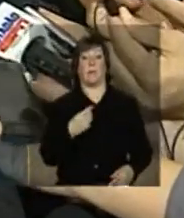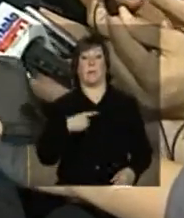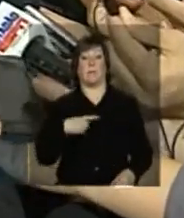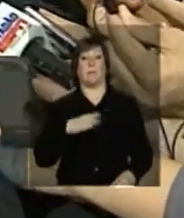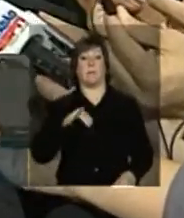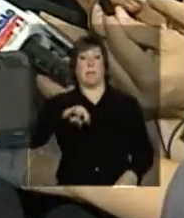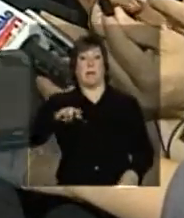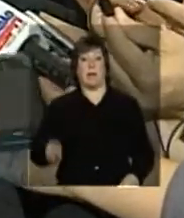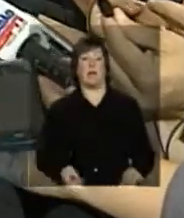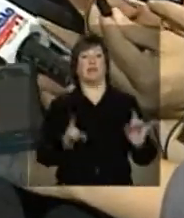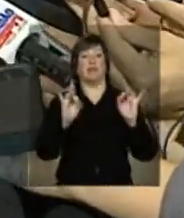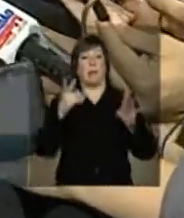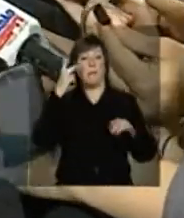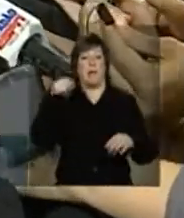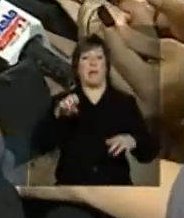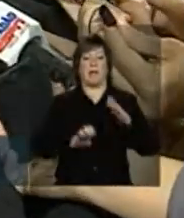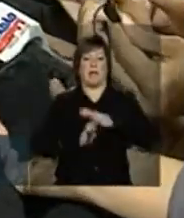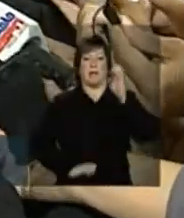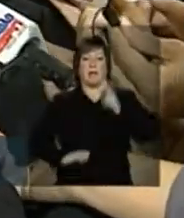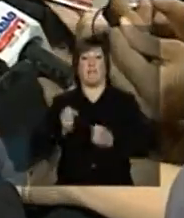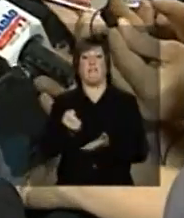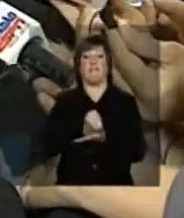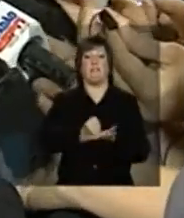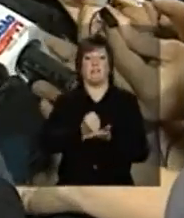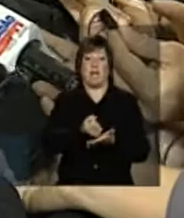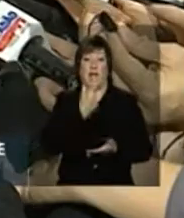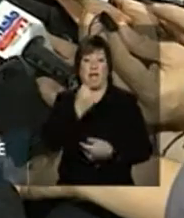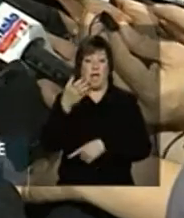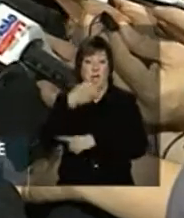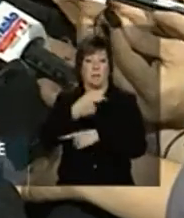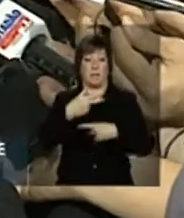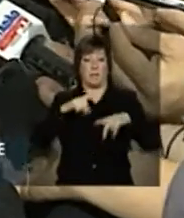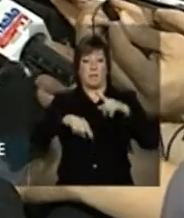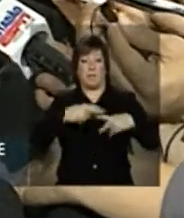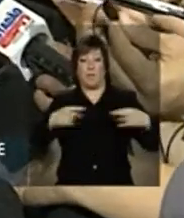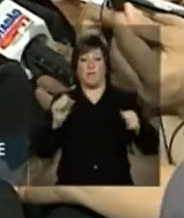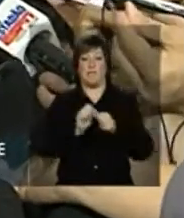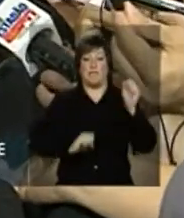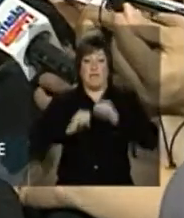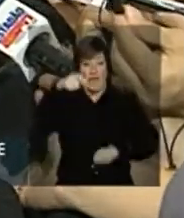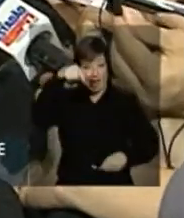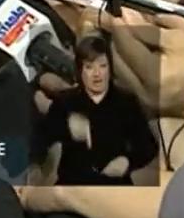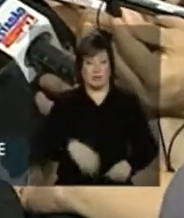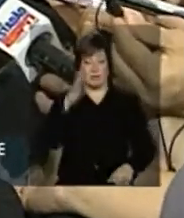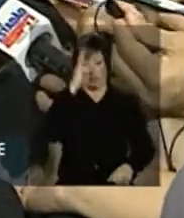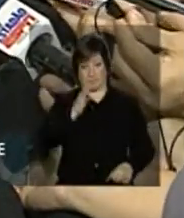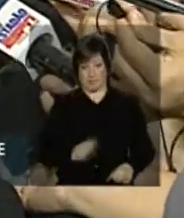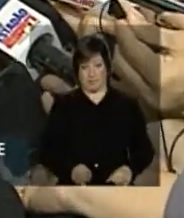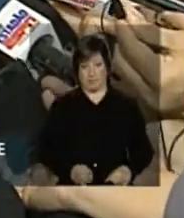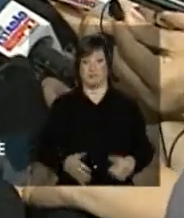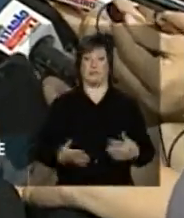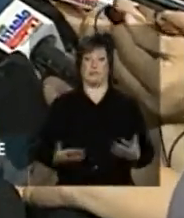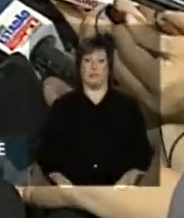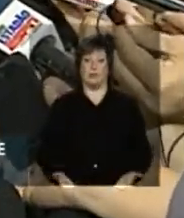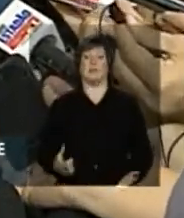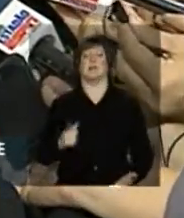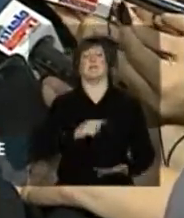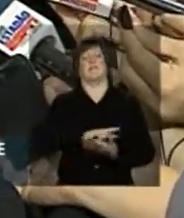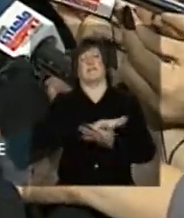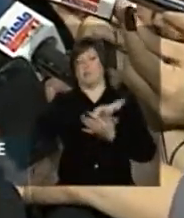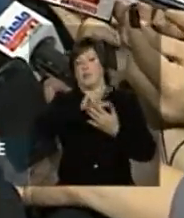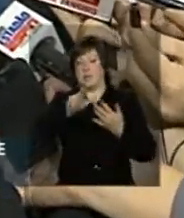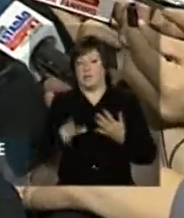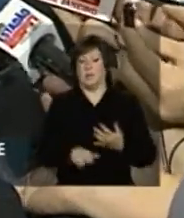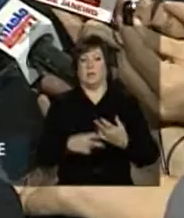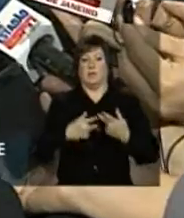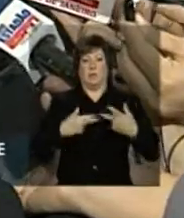só para a indústria farmacêutica de produtos fabricados no Brasil. Portanto, são várias